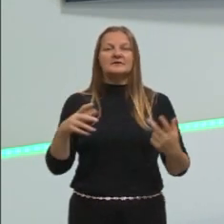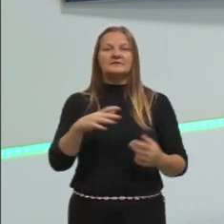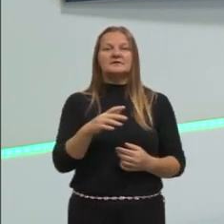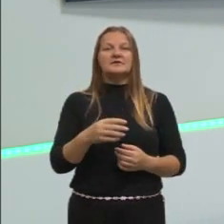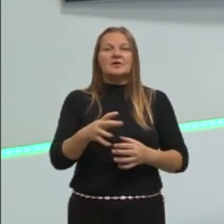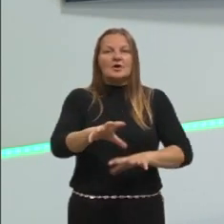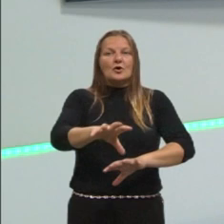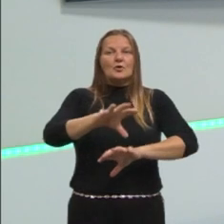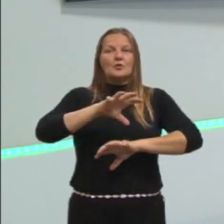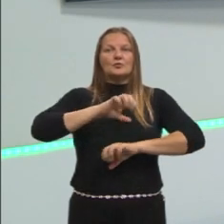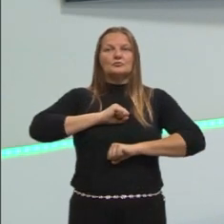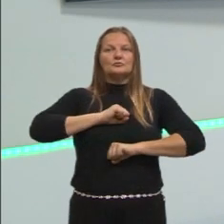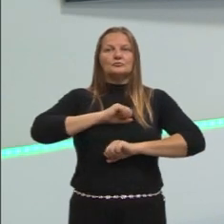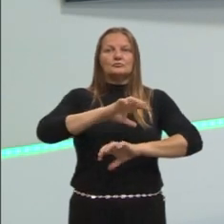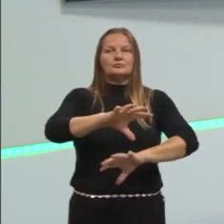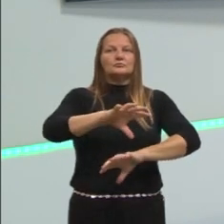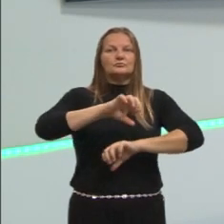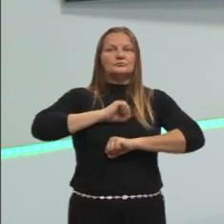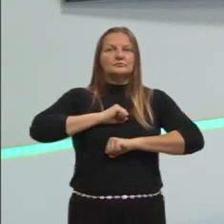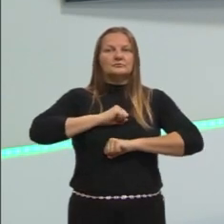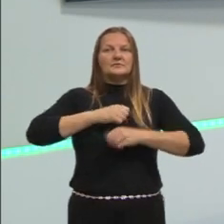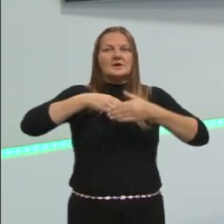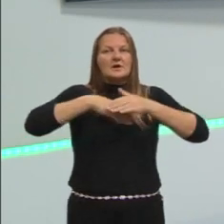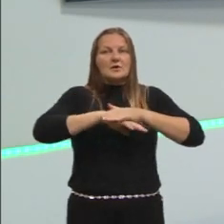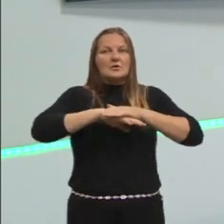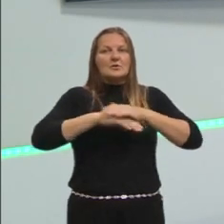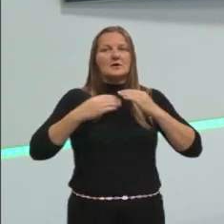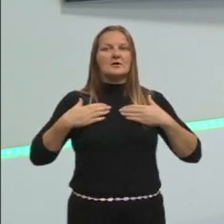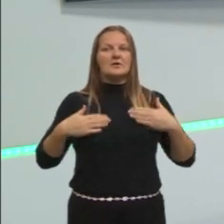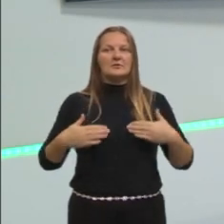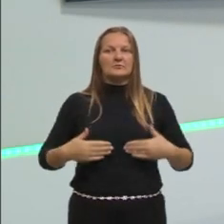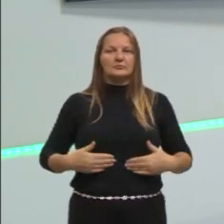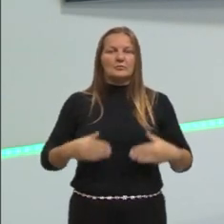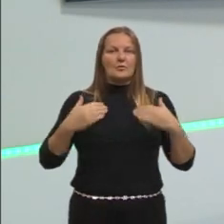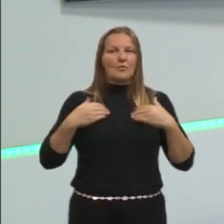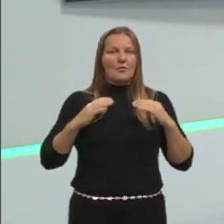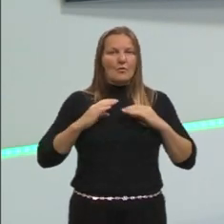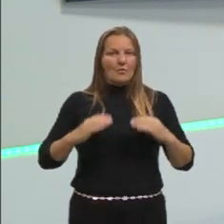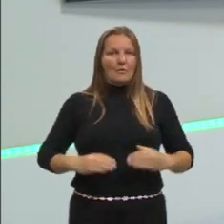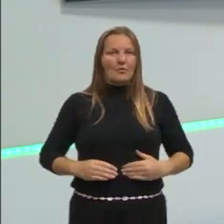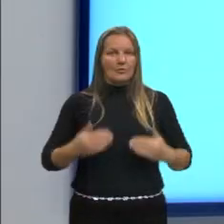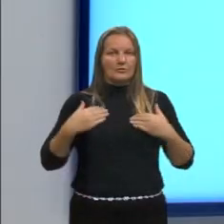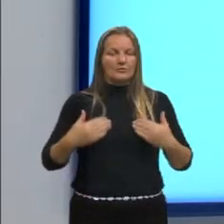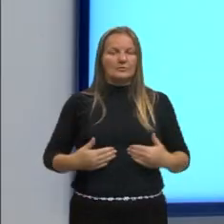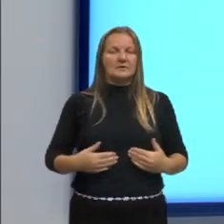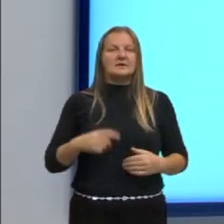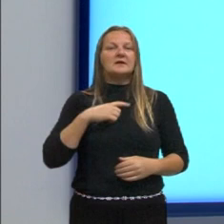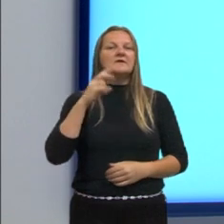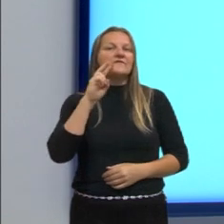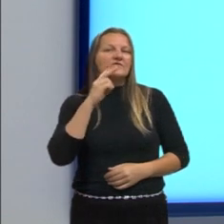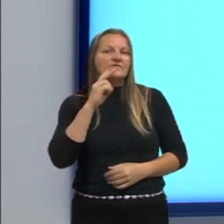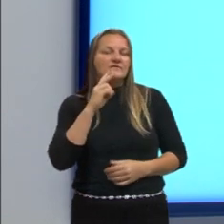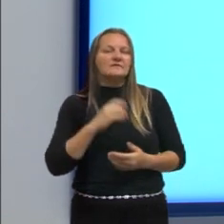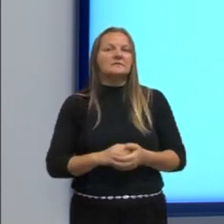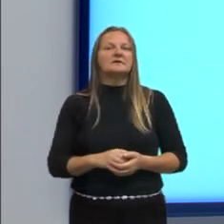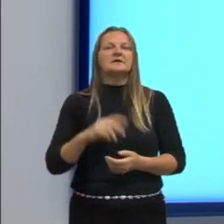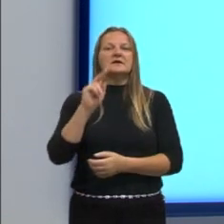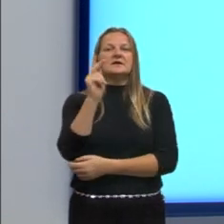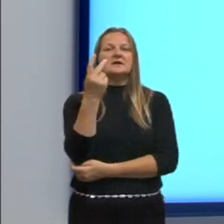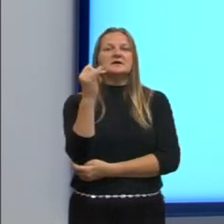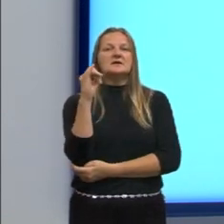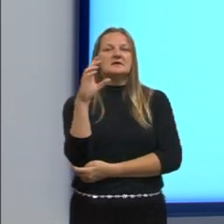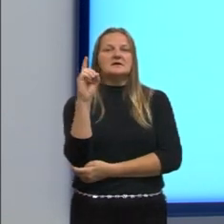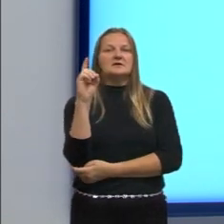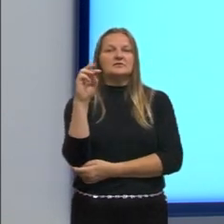absorver a vitamina não consegue manter a vitamina no nosso corpo então existem vitaminas que elas são hidrossolúveis